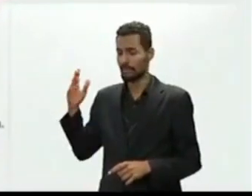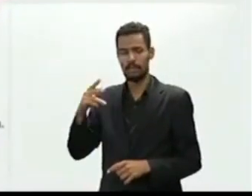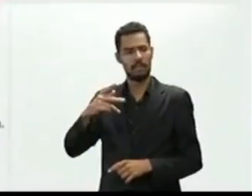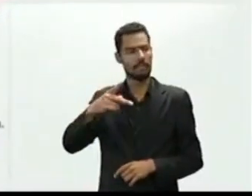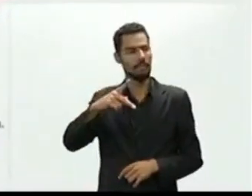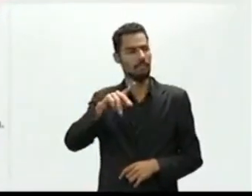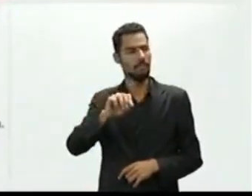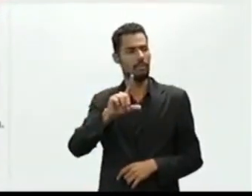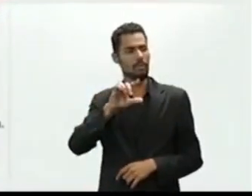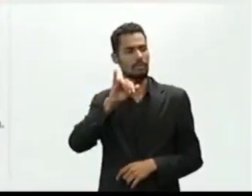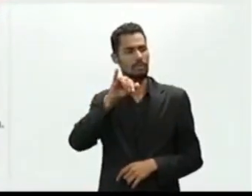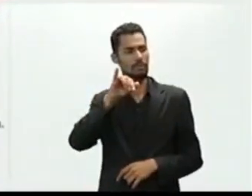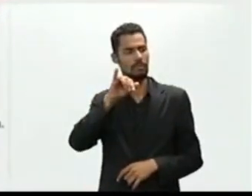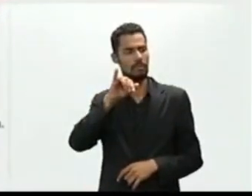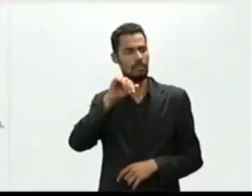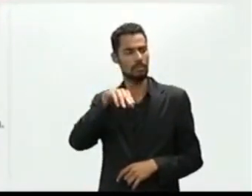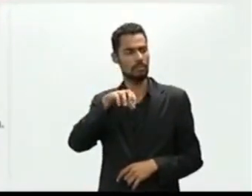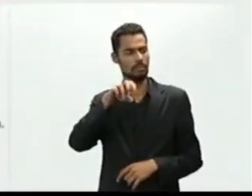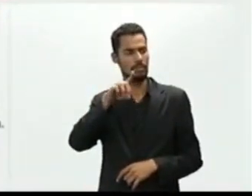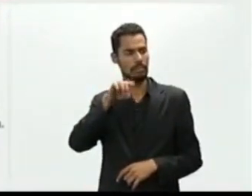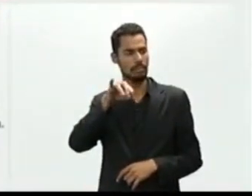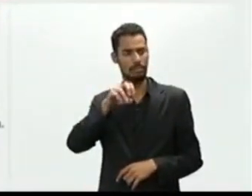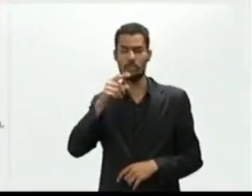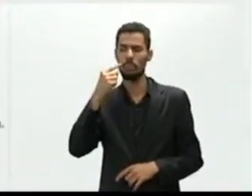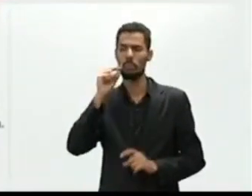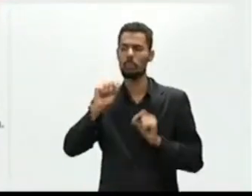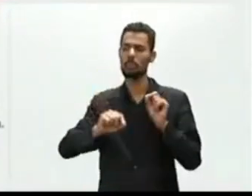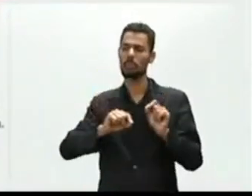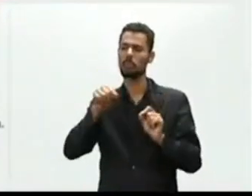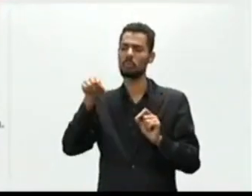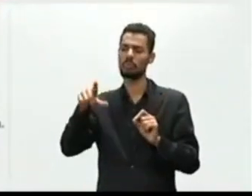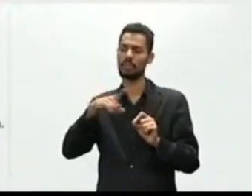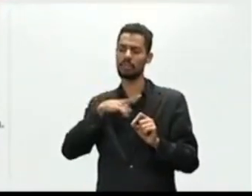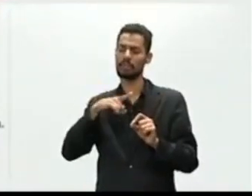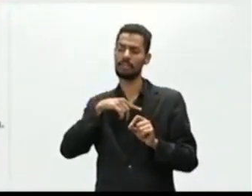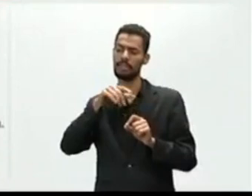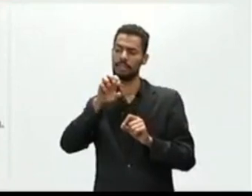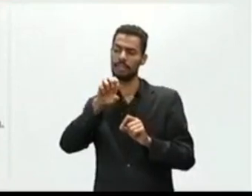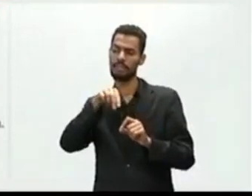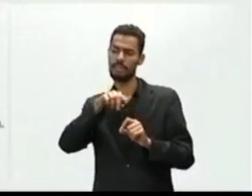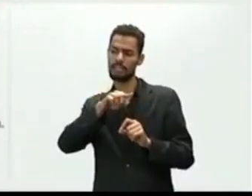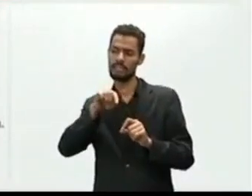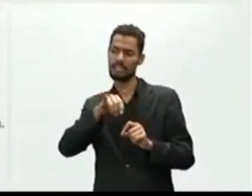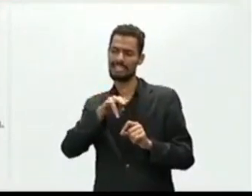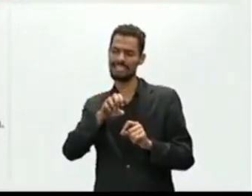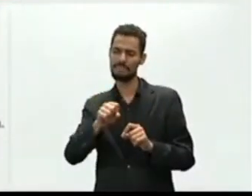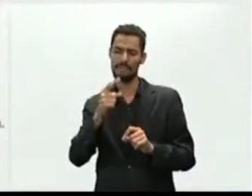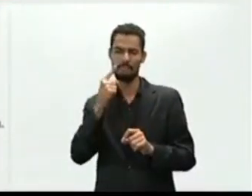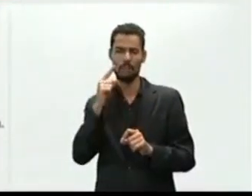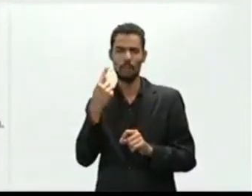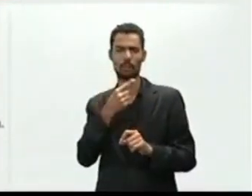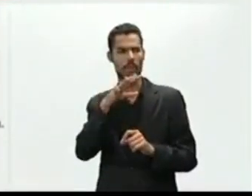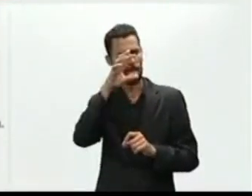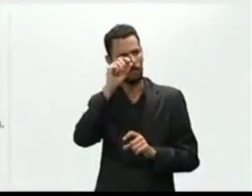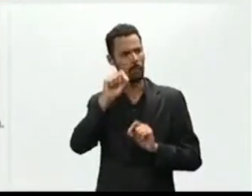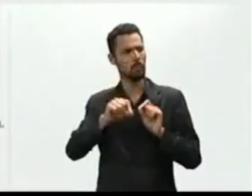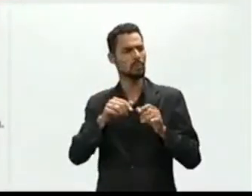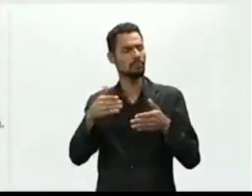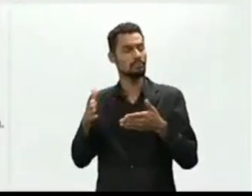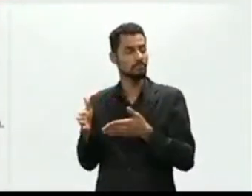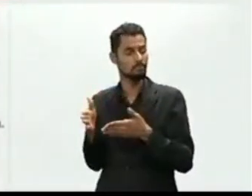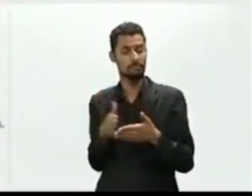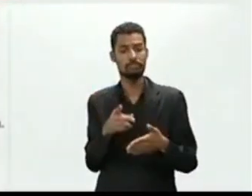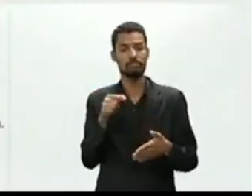polylinker. O que é o polylinker? Aqui é onde estão as enzimas de restrição. Então, o que a gente aprendeu com o tempo? Que